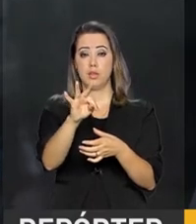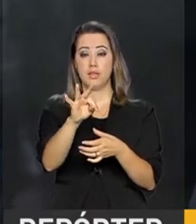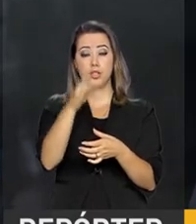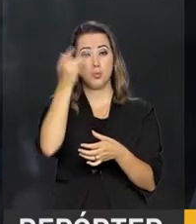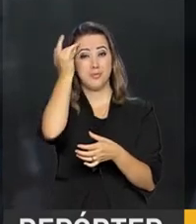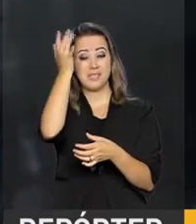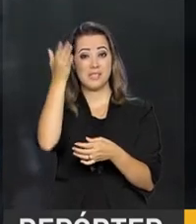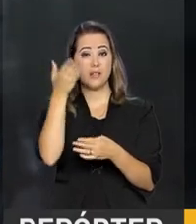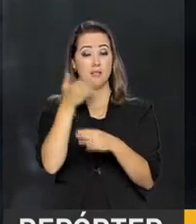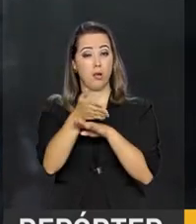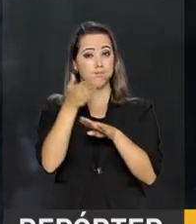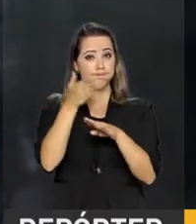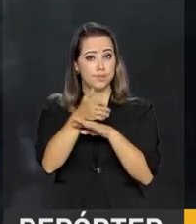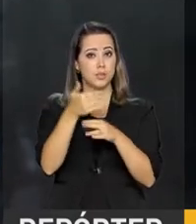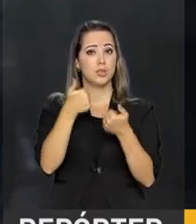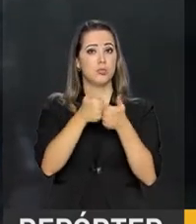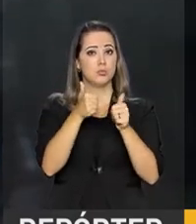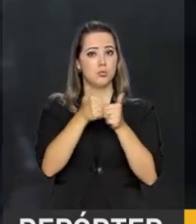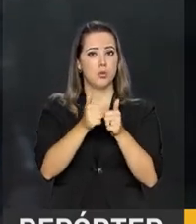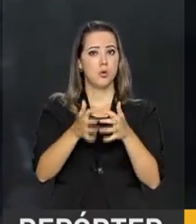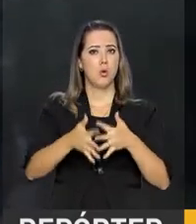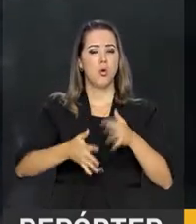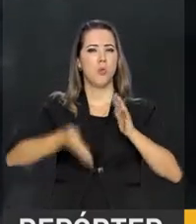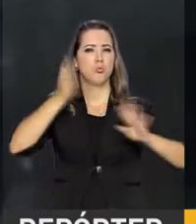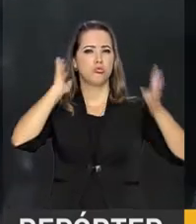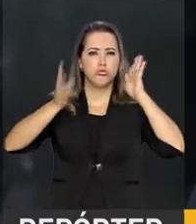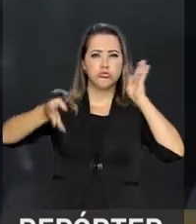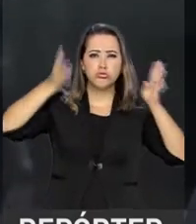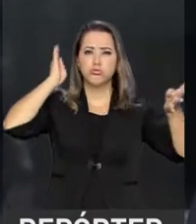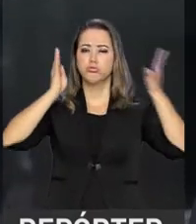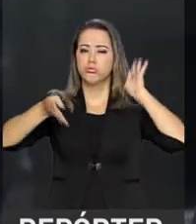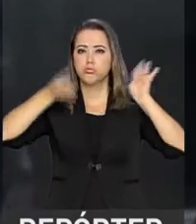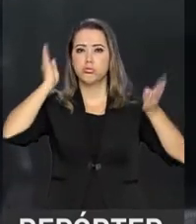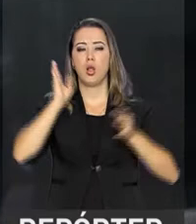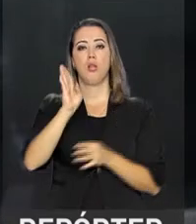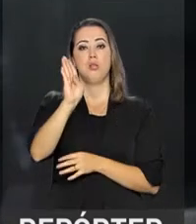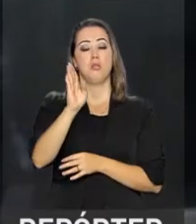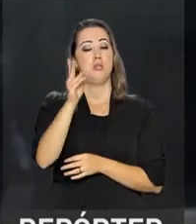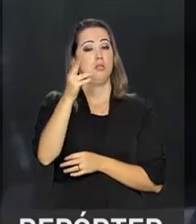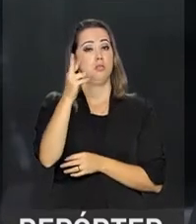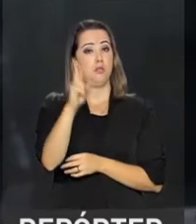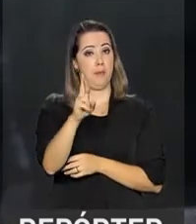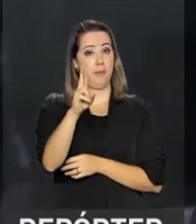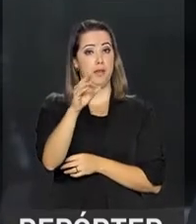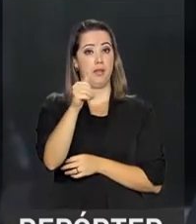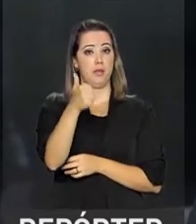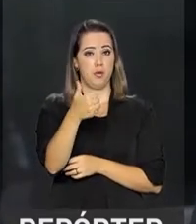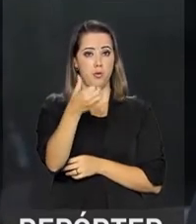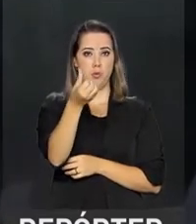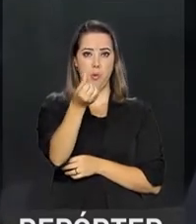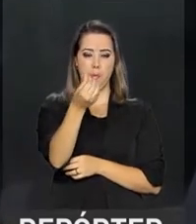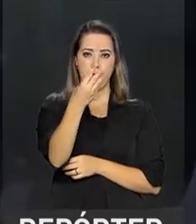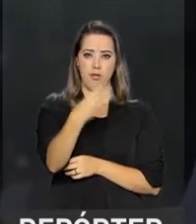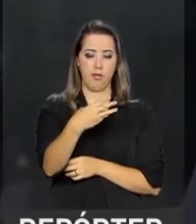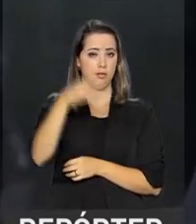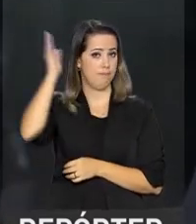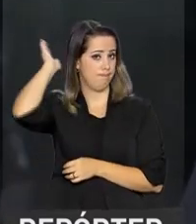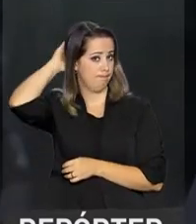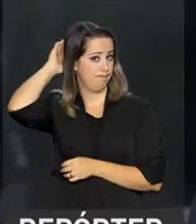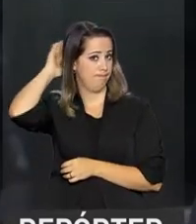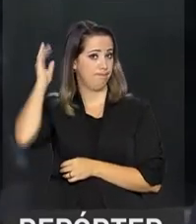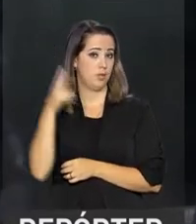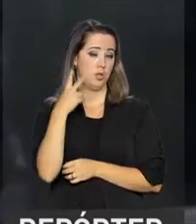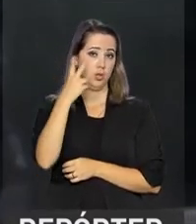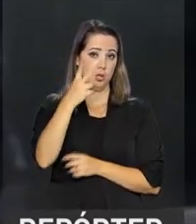e garantiu tráfego ea segurança dos veículos na br 163 no estado do pará nos dois trechos ainda não